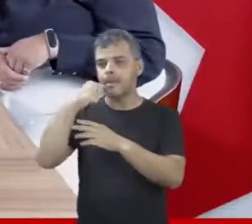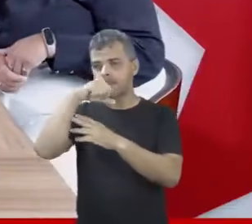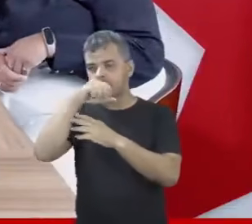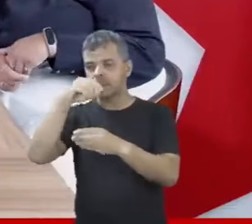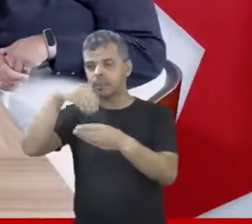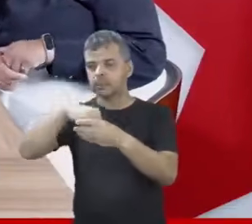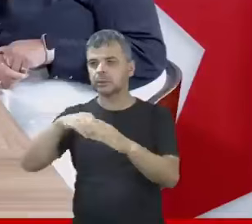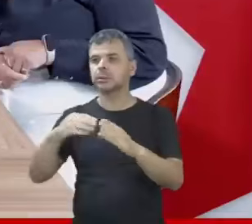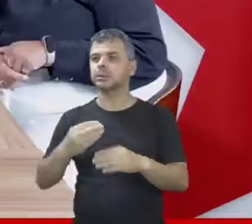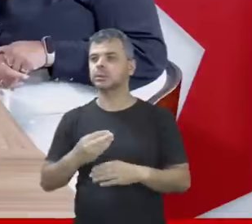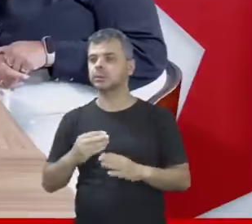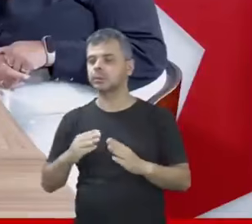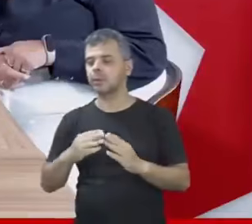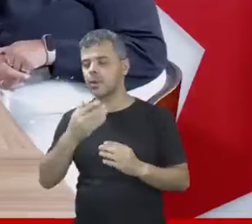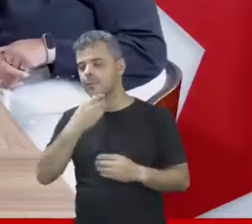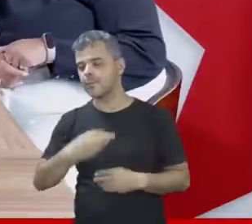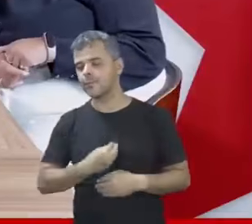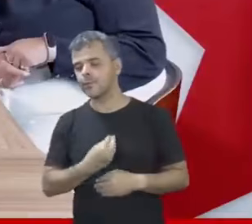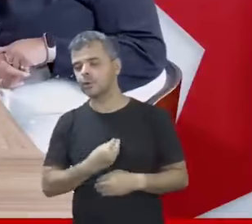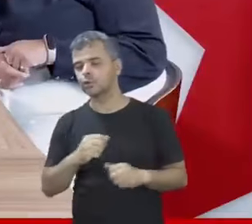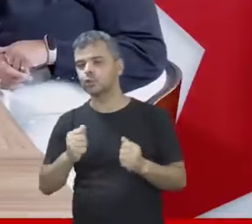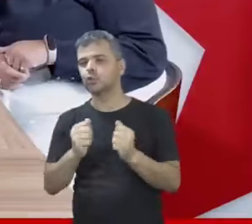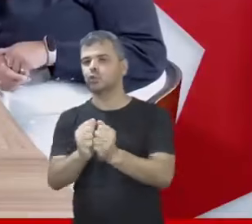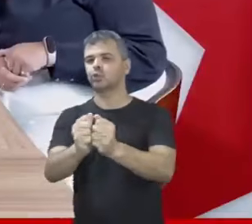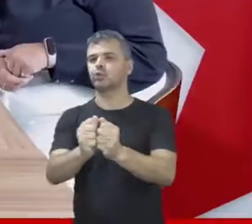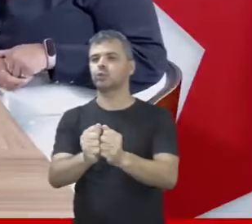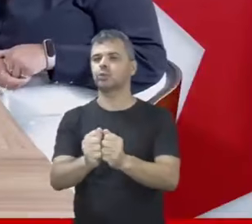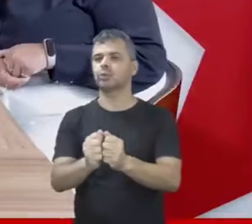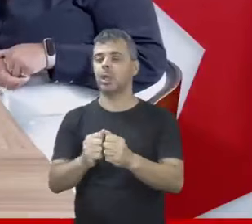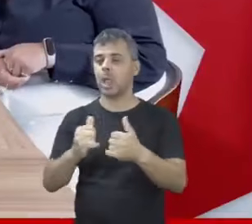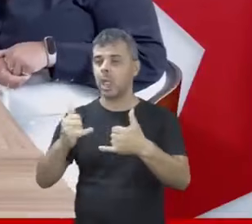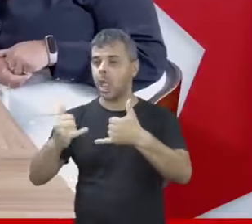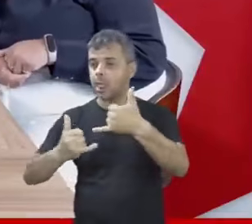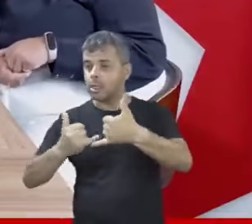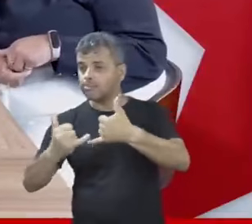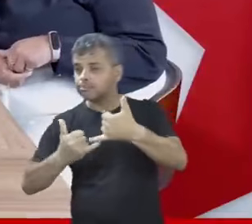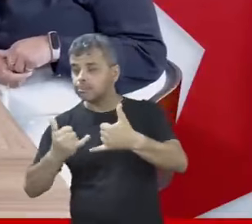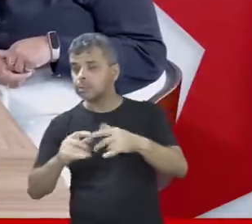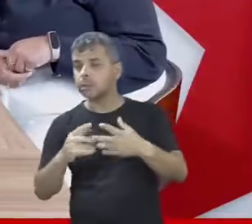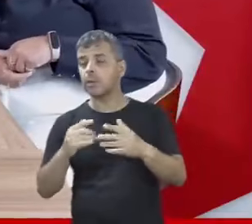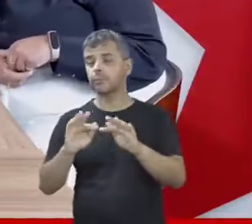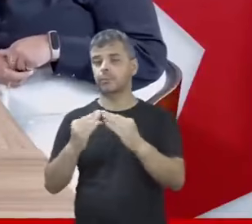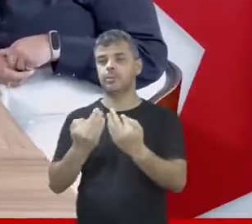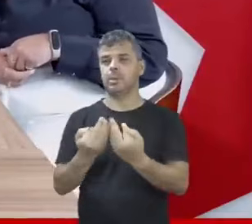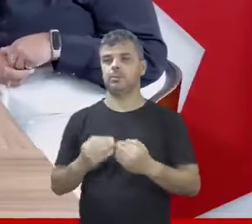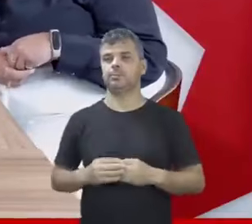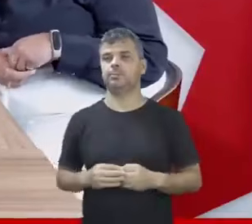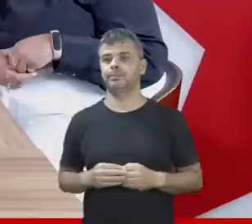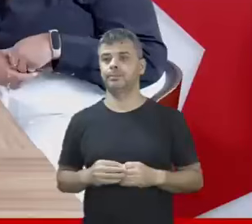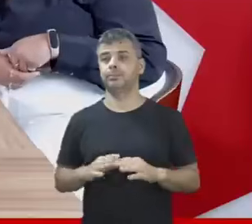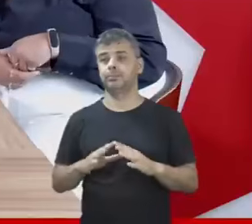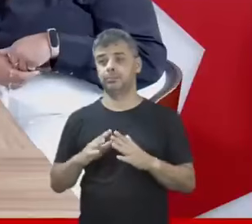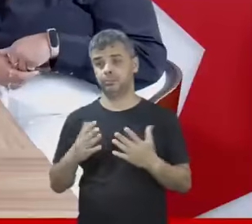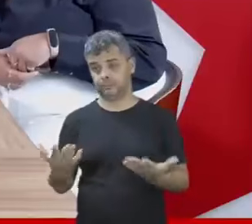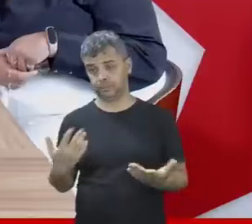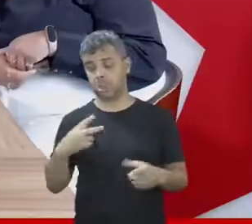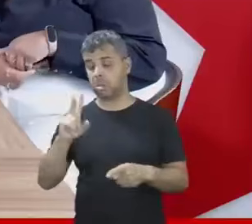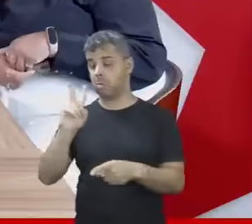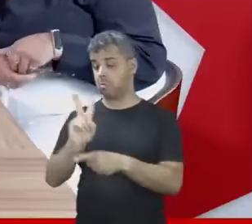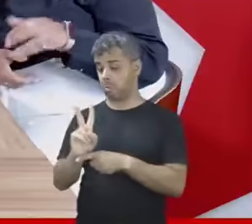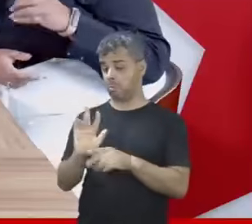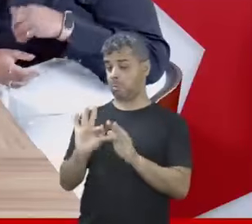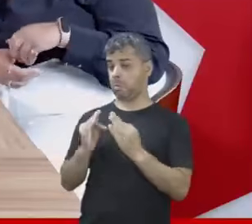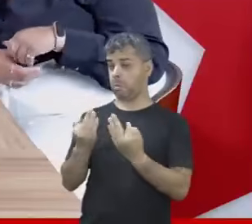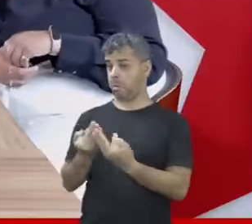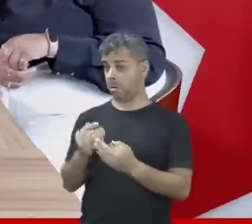filhos convivendo com os pais, do lazer em família. E, já que se dizem defensores da